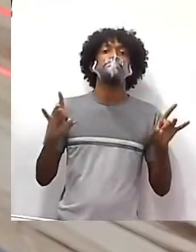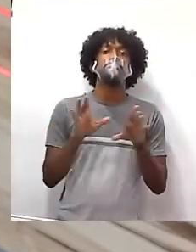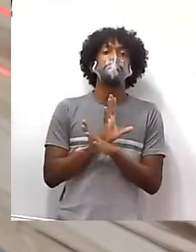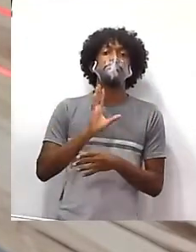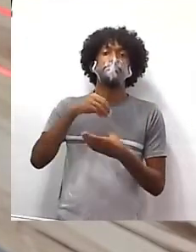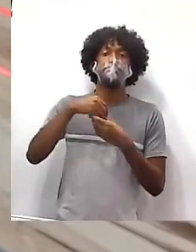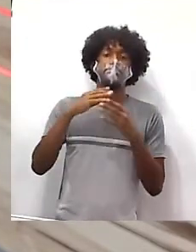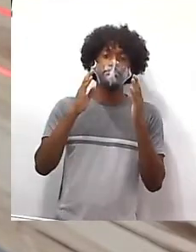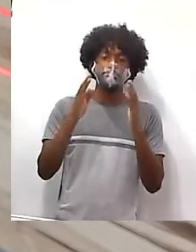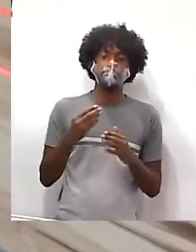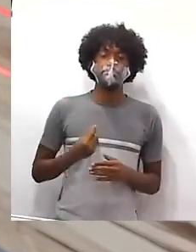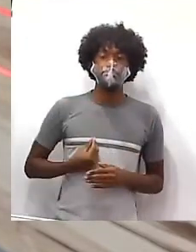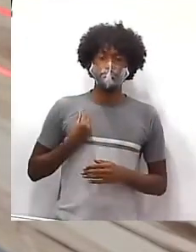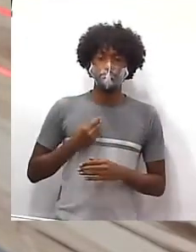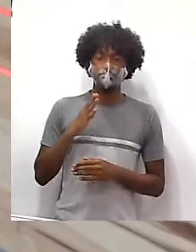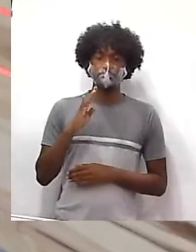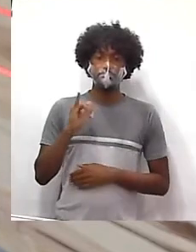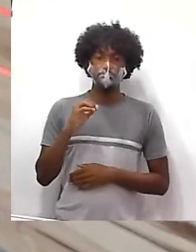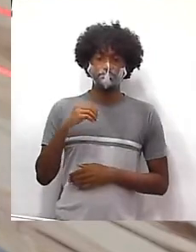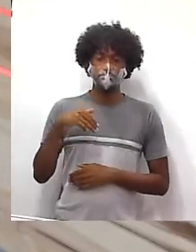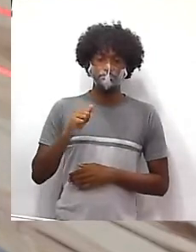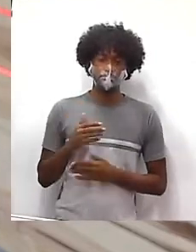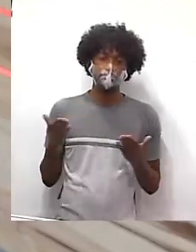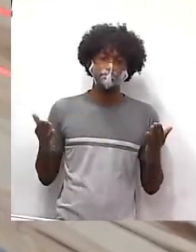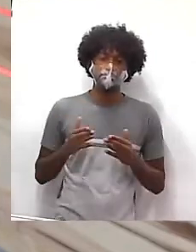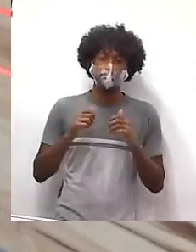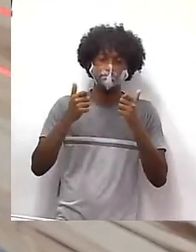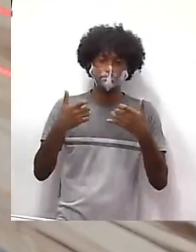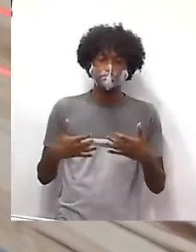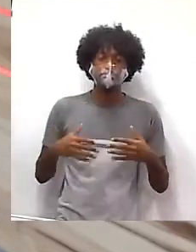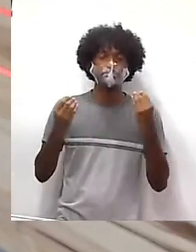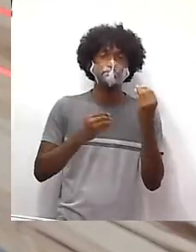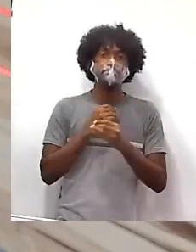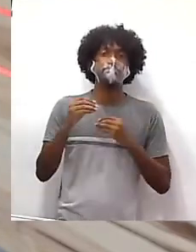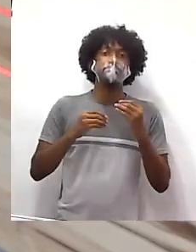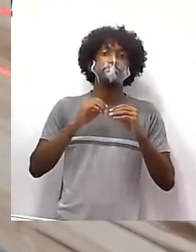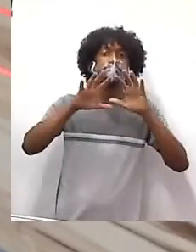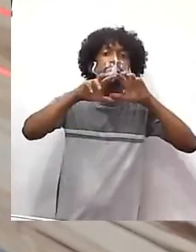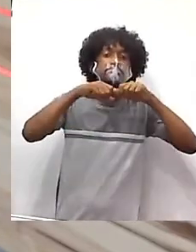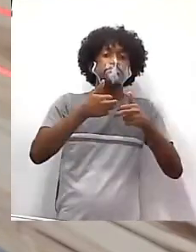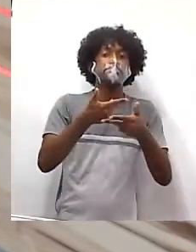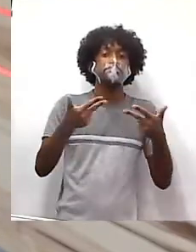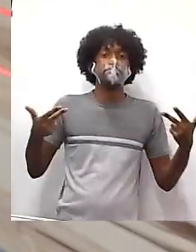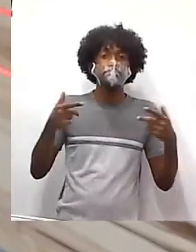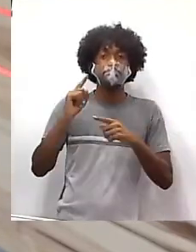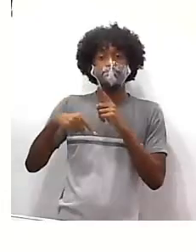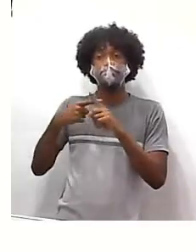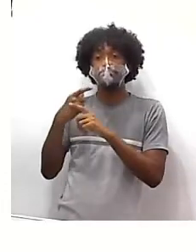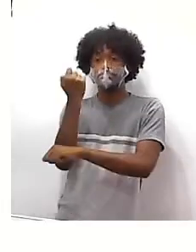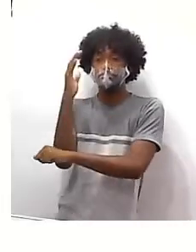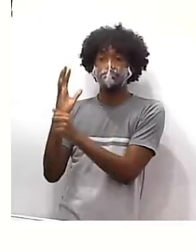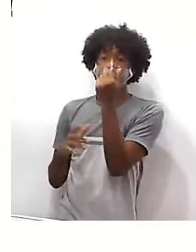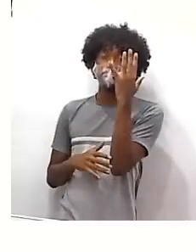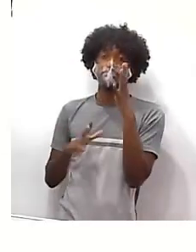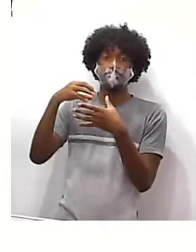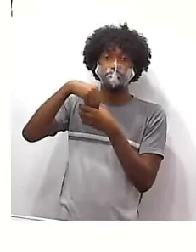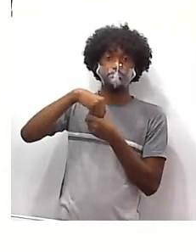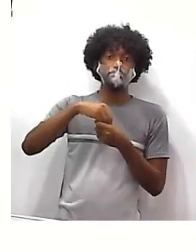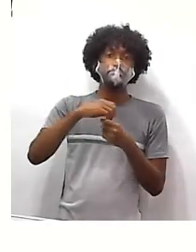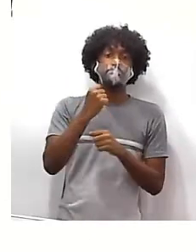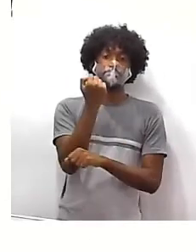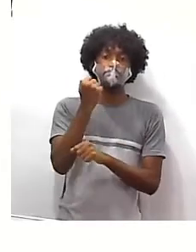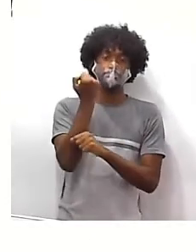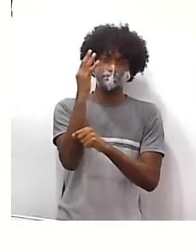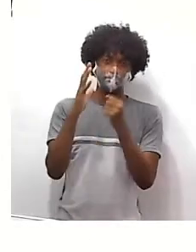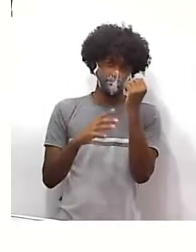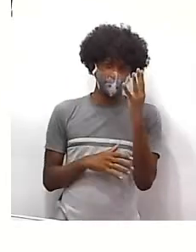dentro deste bioma. Então a gente vai agora ver as características da fauna e da flora da Amazônia, ok? Então a